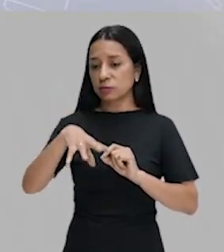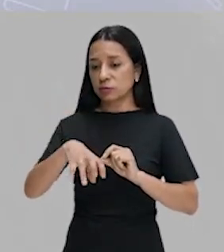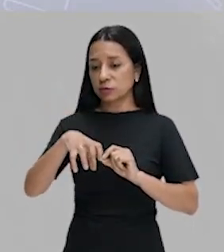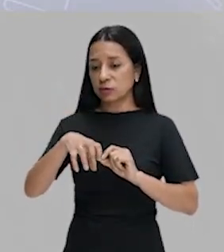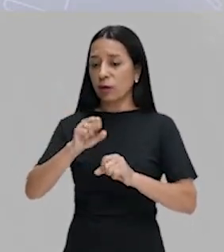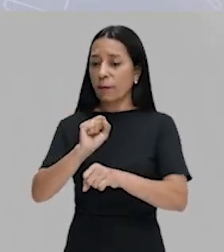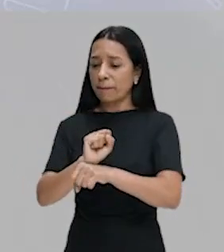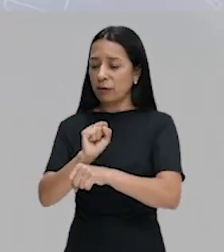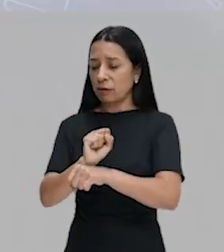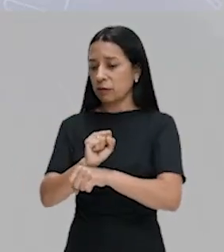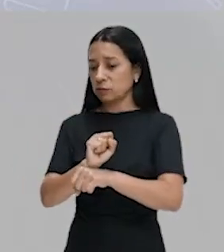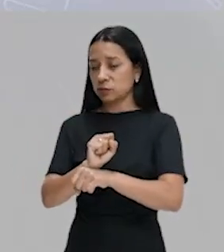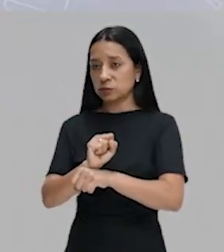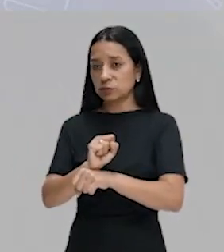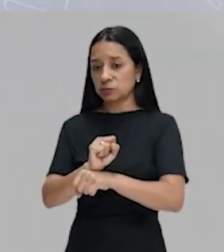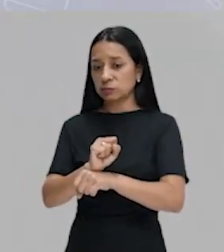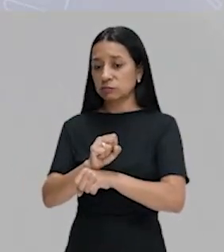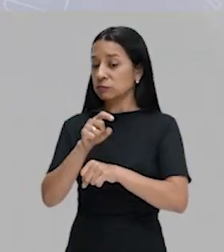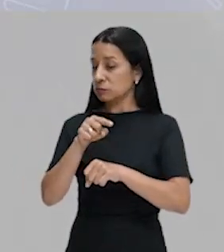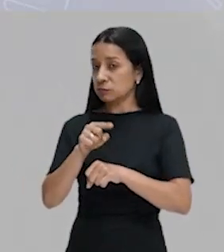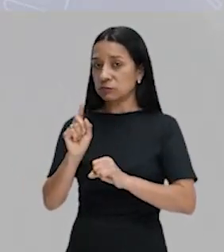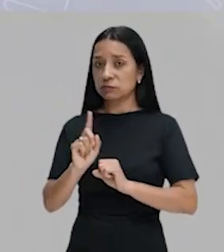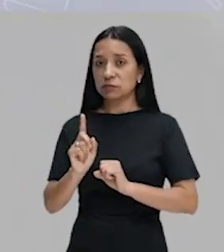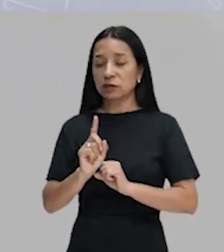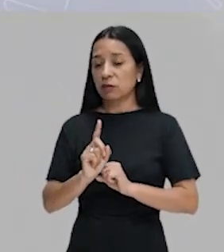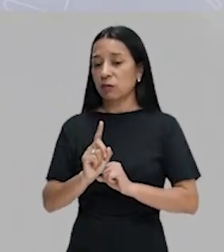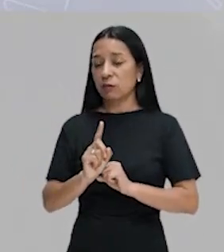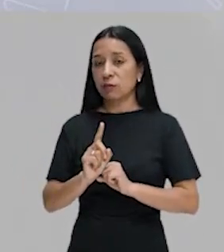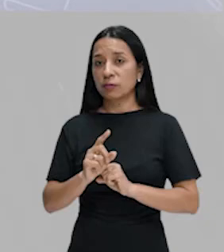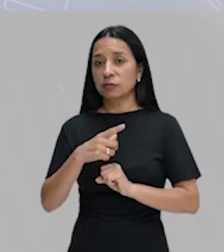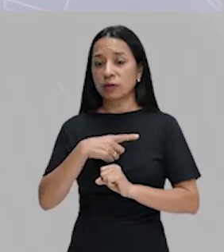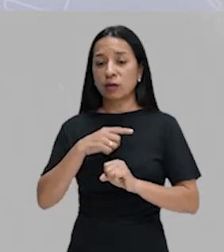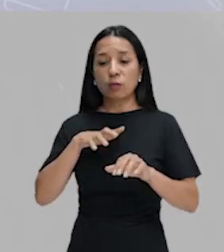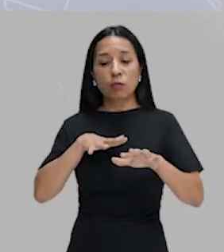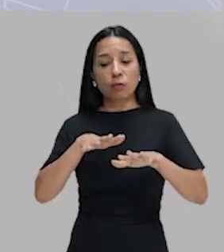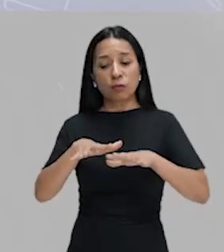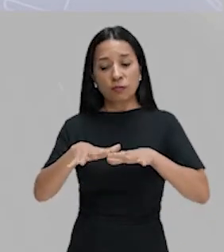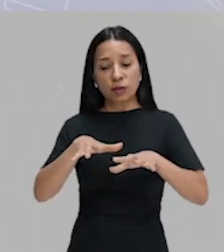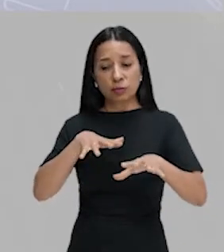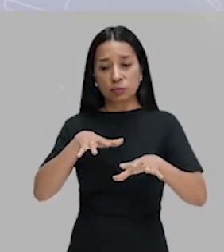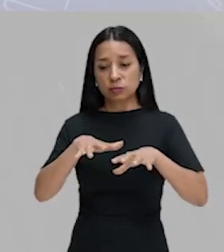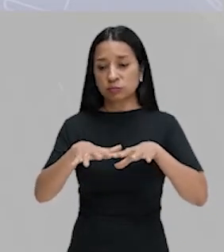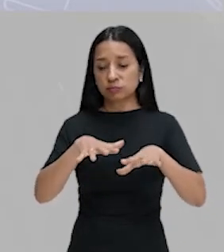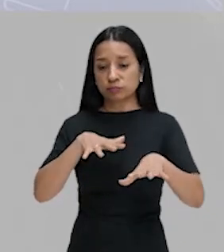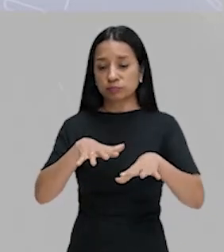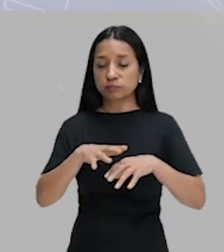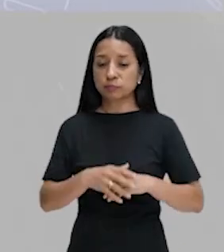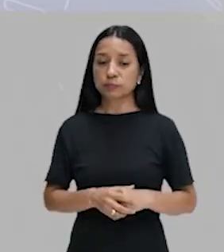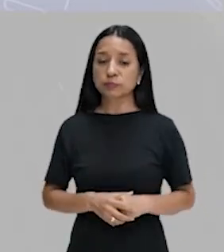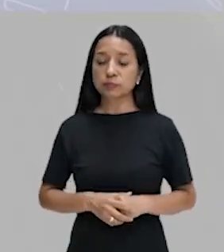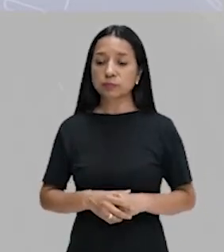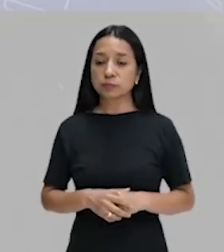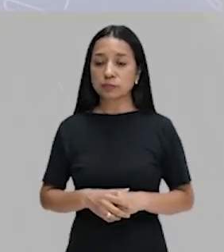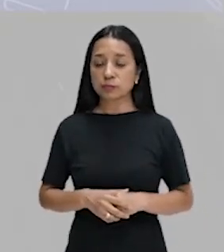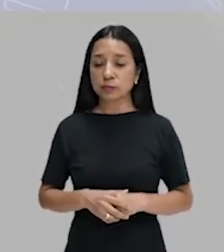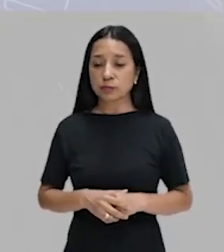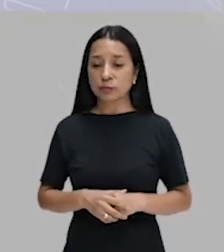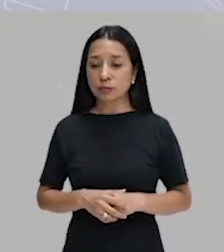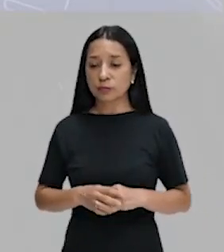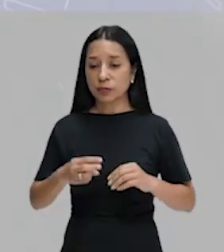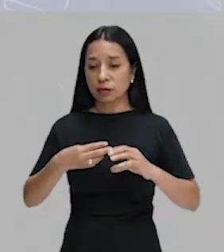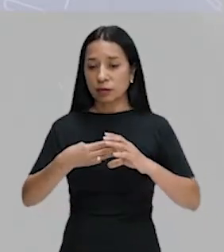ficam paradas. Aqui não. No caso das anêmonas, elas têm movimento, certo? E a